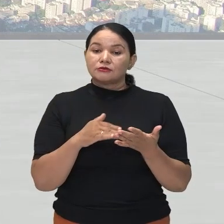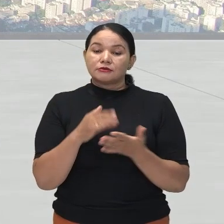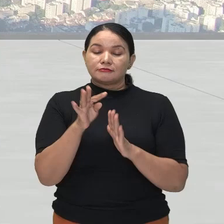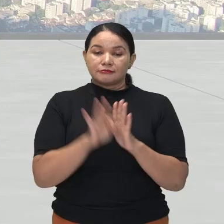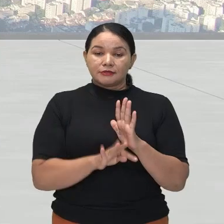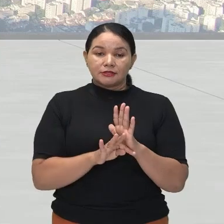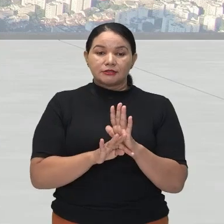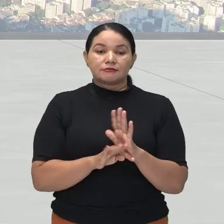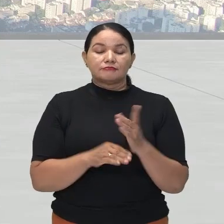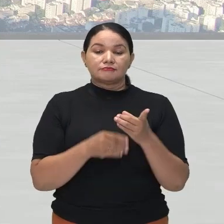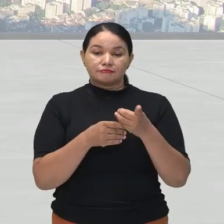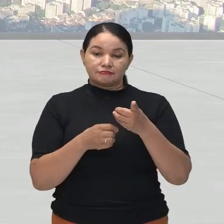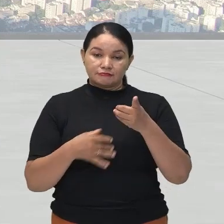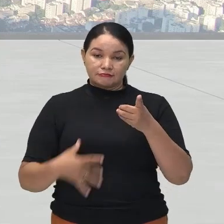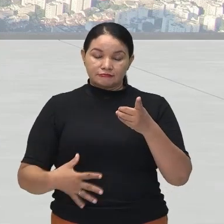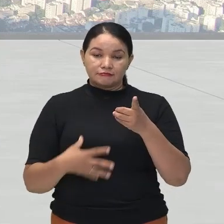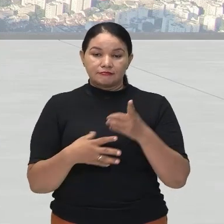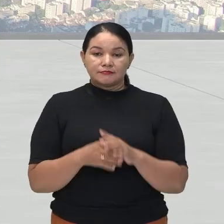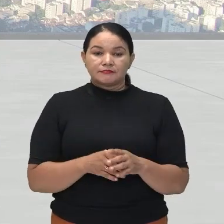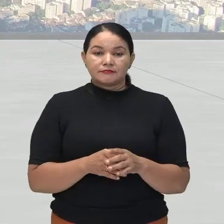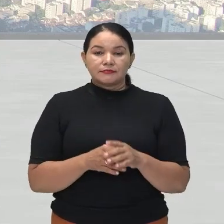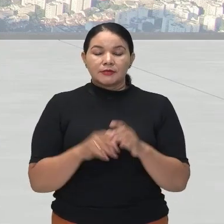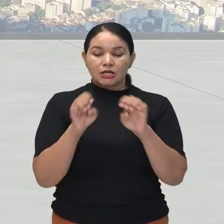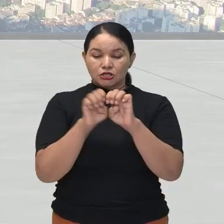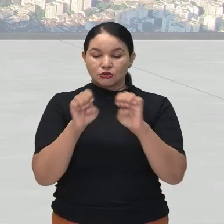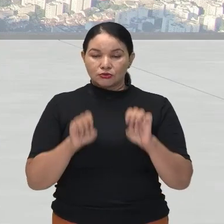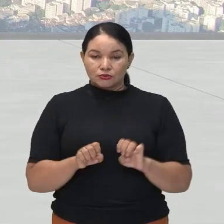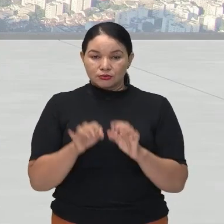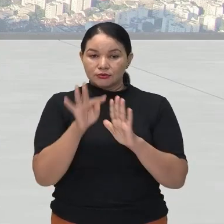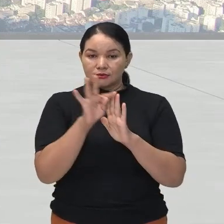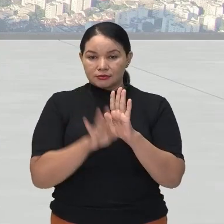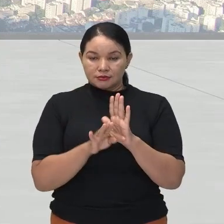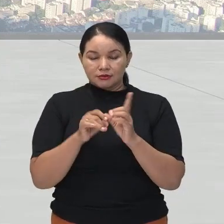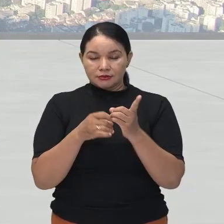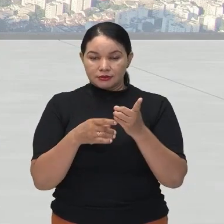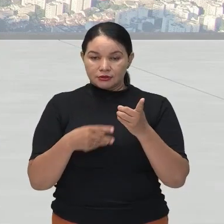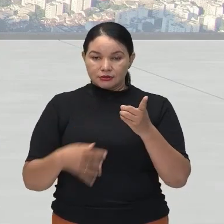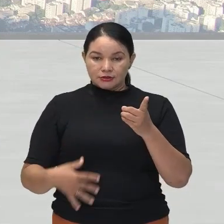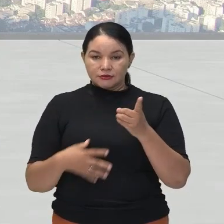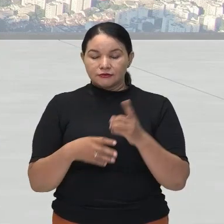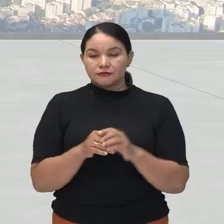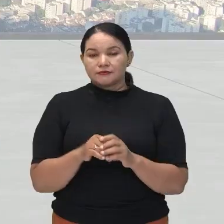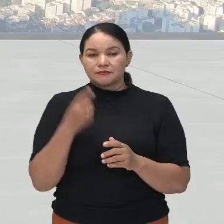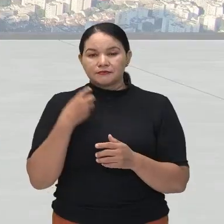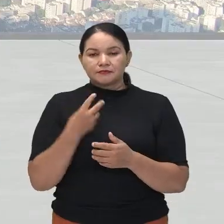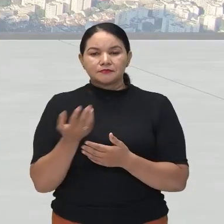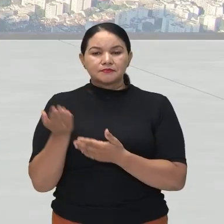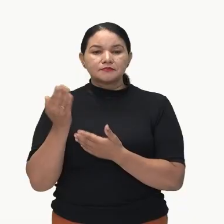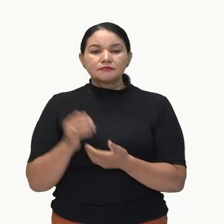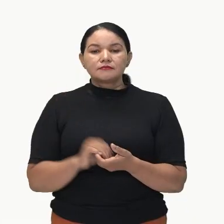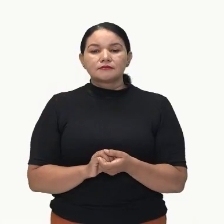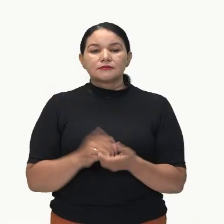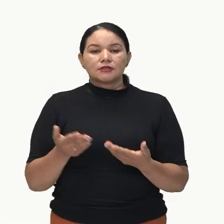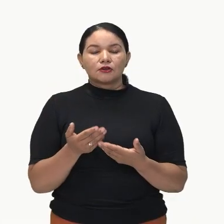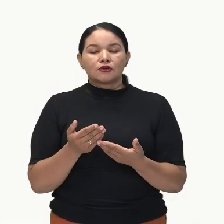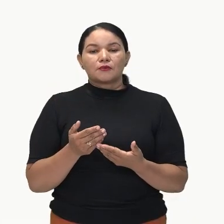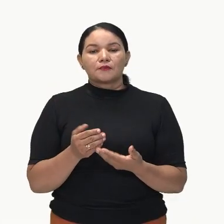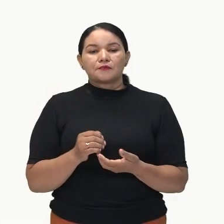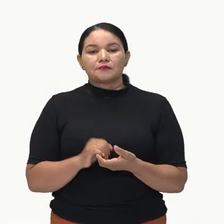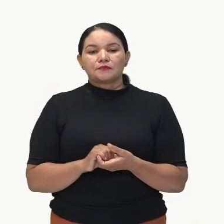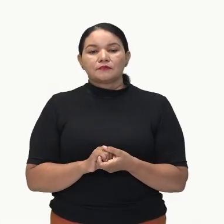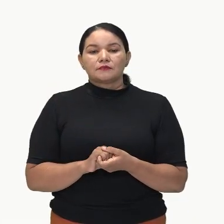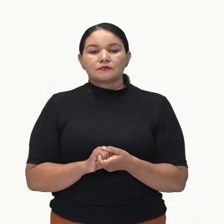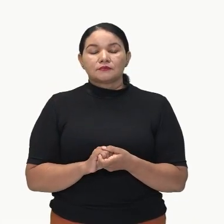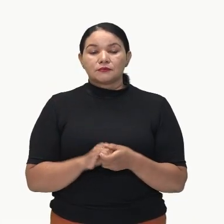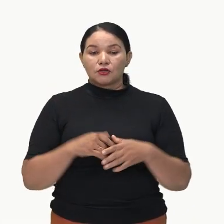descritivo. Vamos ver a estrutura de um texto descritivo, tá bom? Entonces, a pesar de que el autor